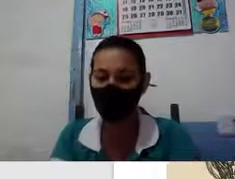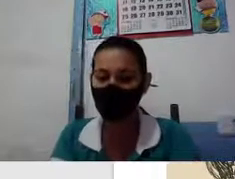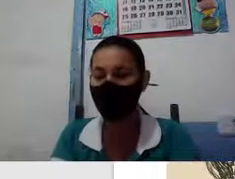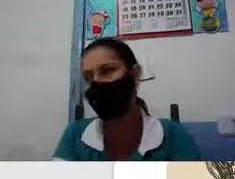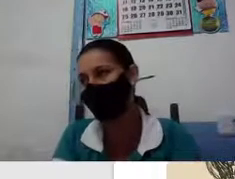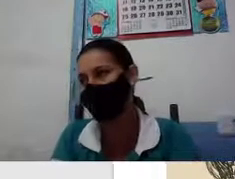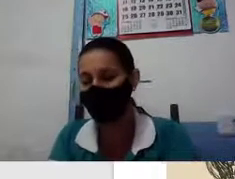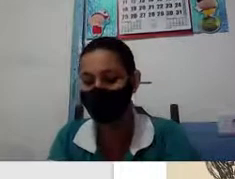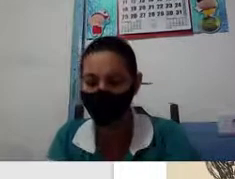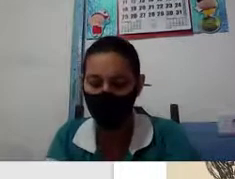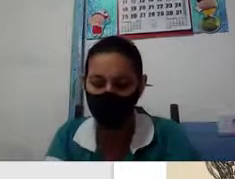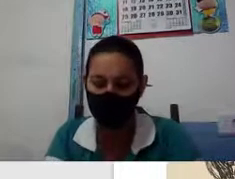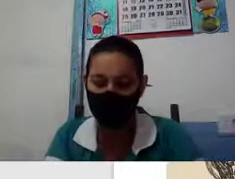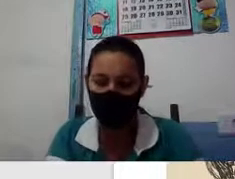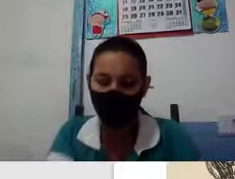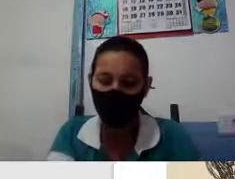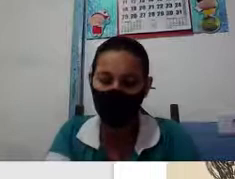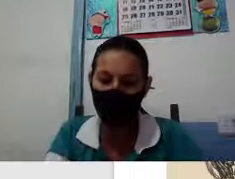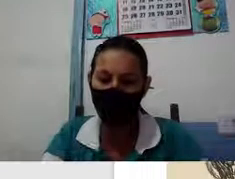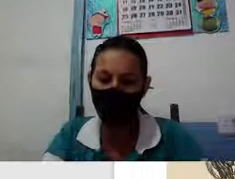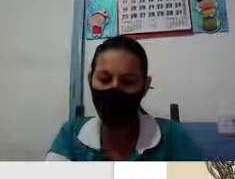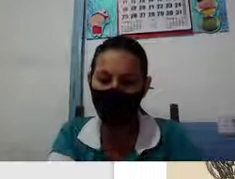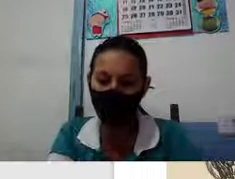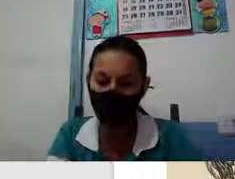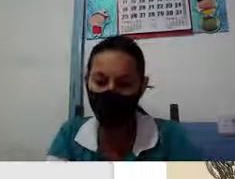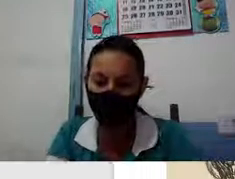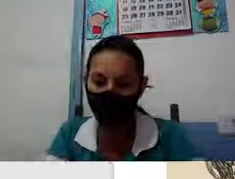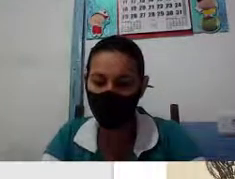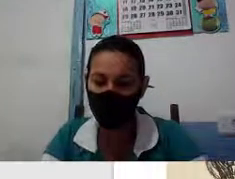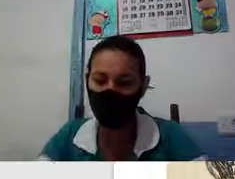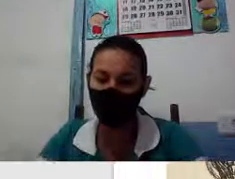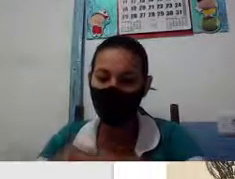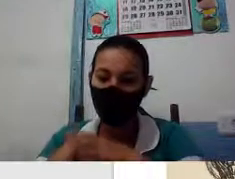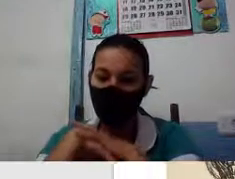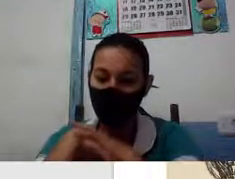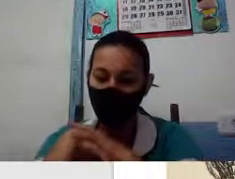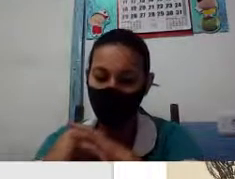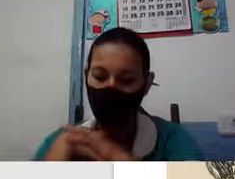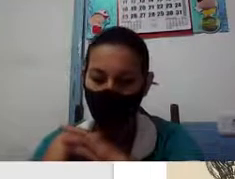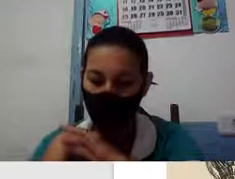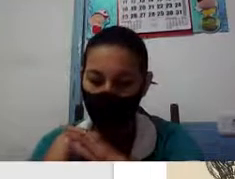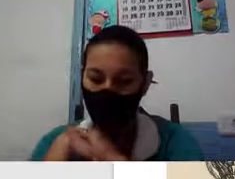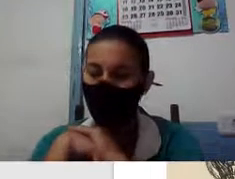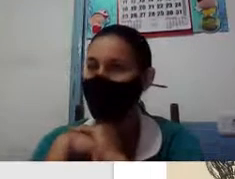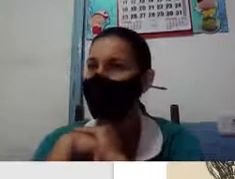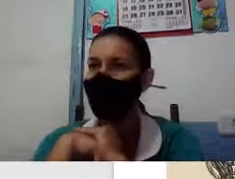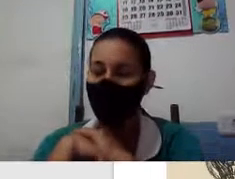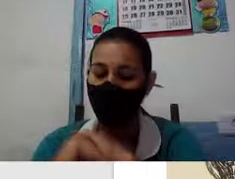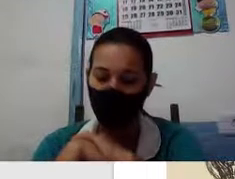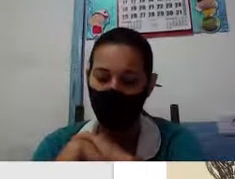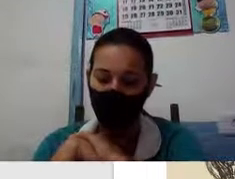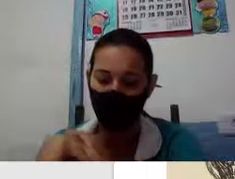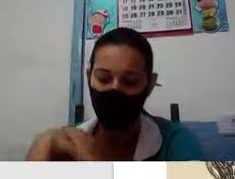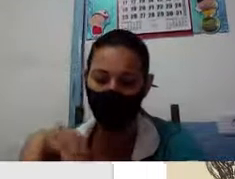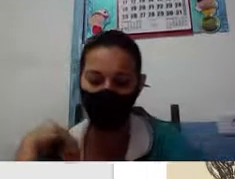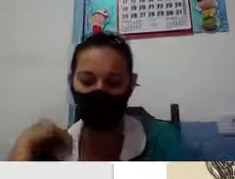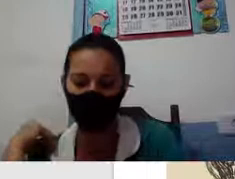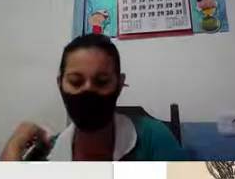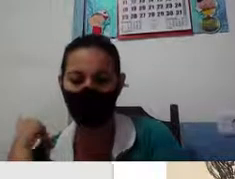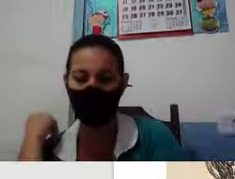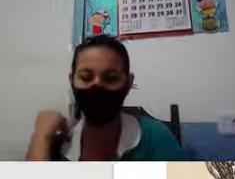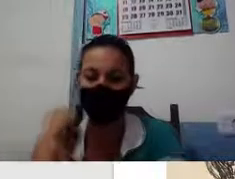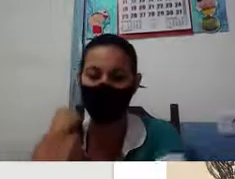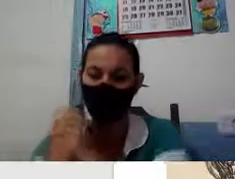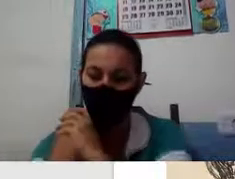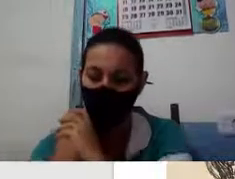foi um grande escritor. Tá? As obras dele aí, então, ele é influenciado por Camões, pelos